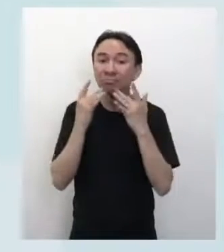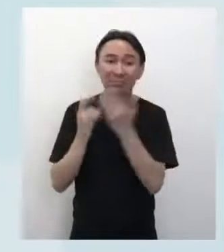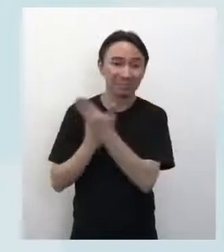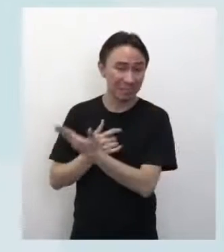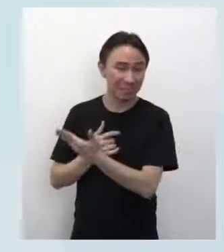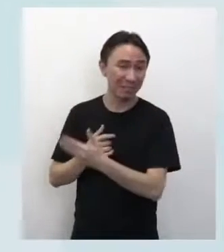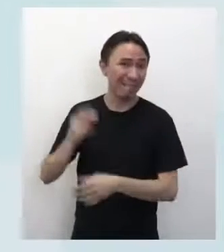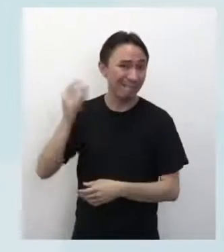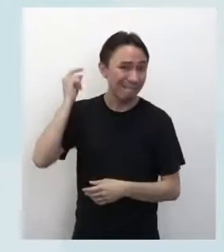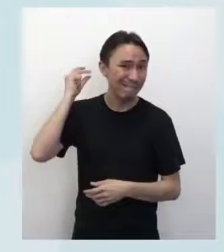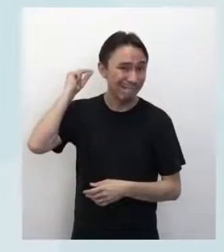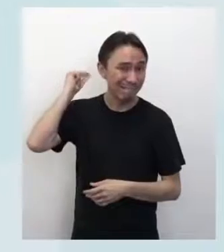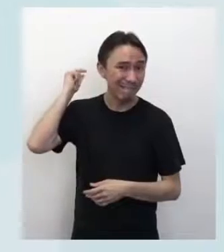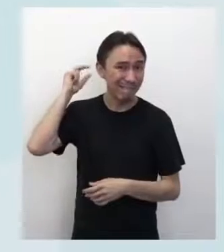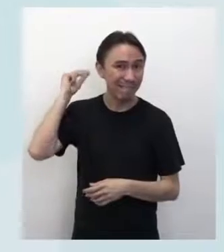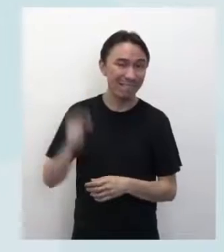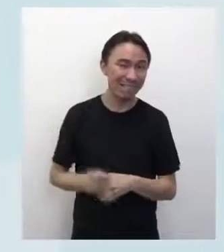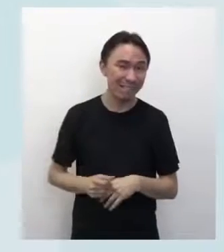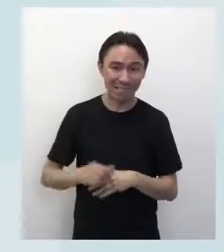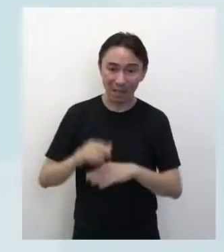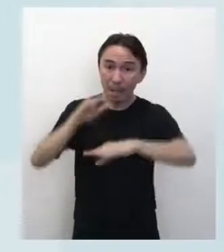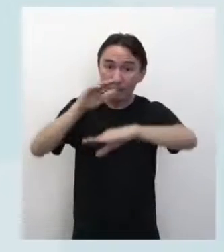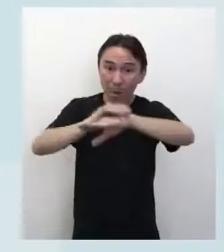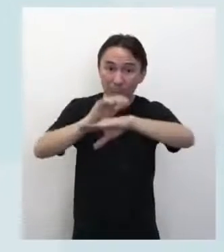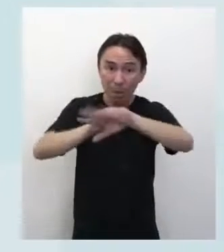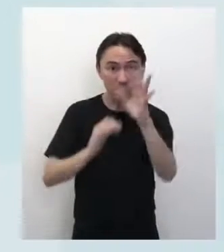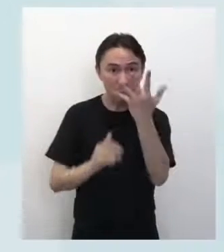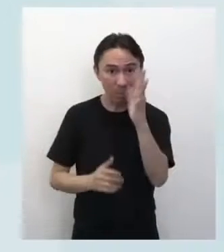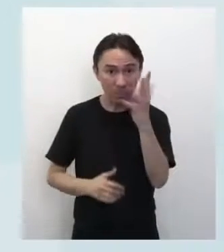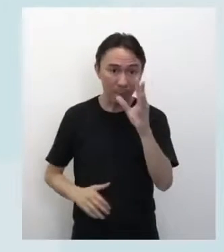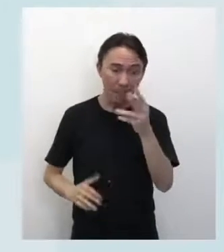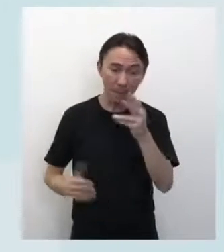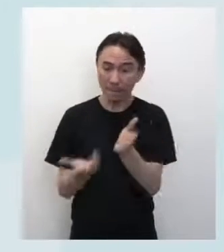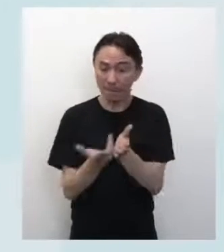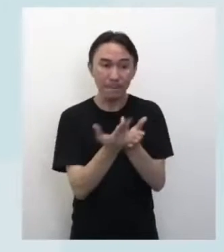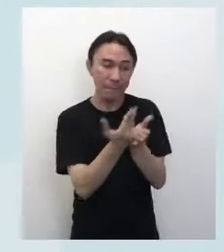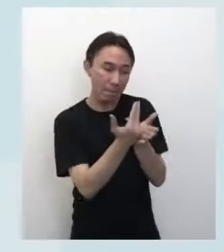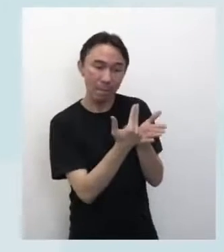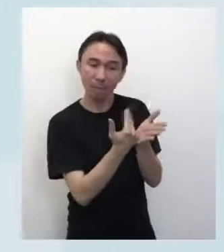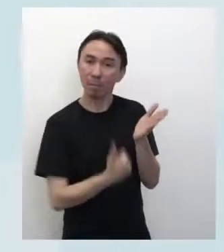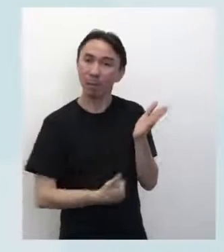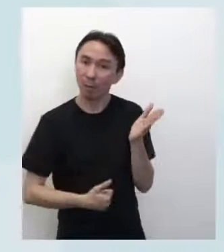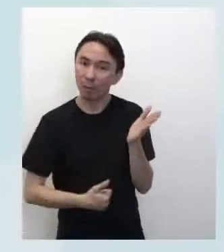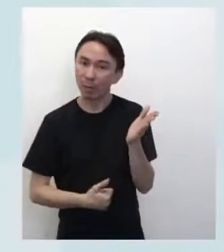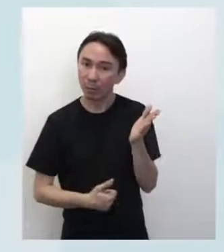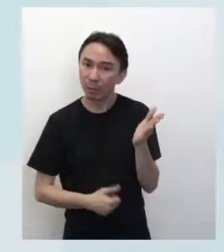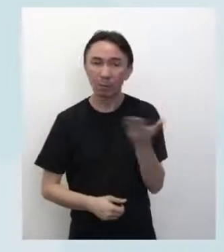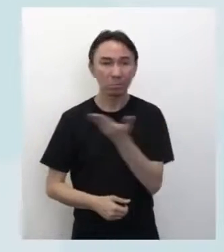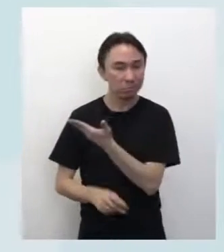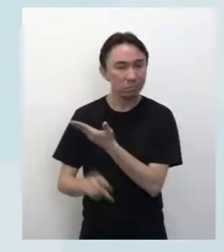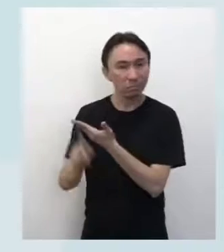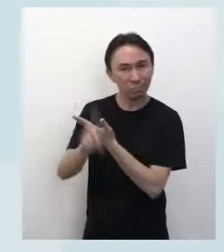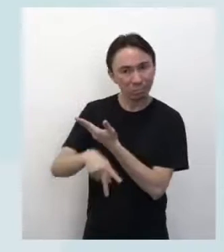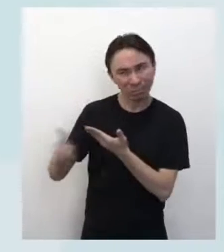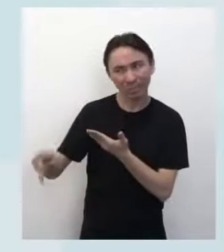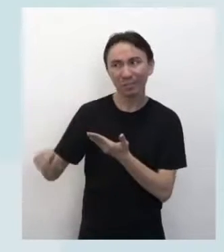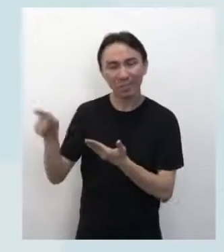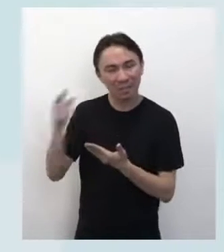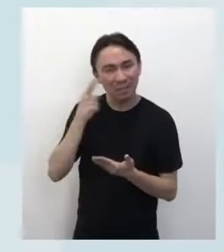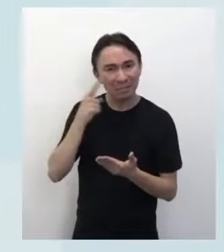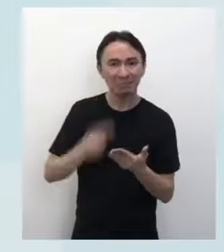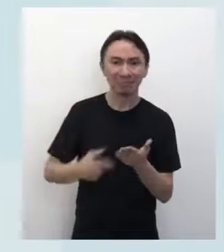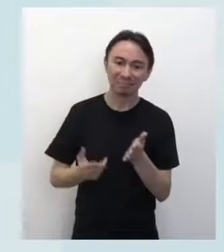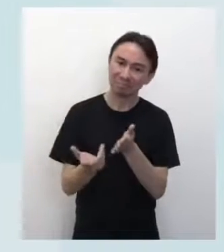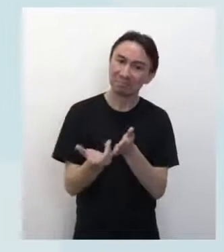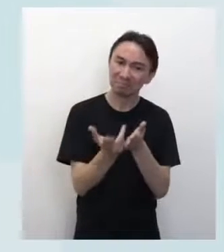algum comentário desse cartaz aí super... Você que desenha, o professor é super bom desenhista. Arranha um pouquinho, ó. A Pro Patrícia,